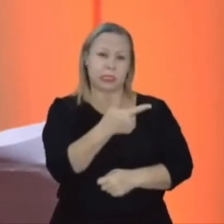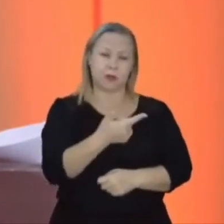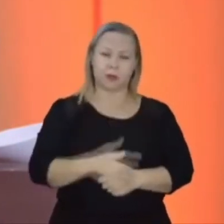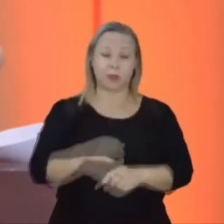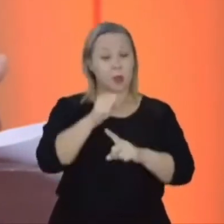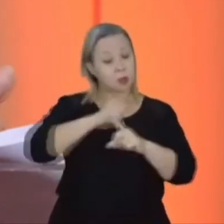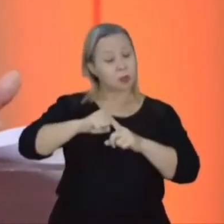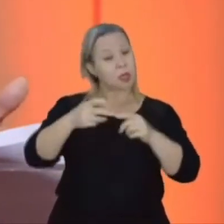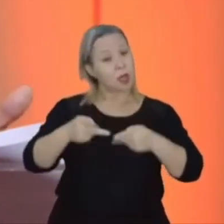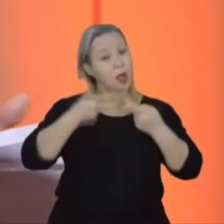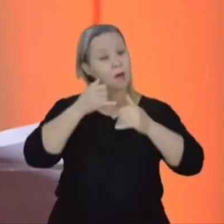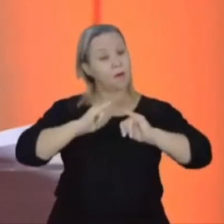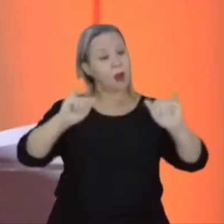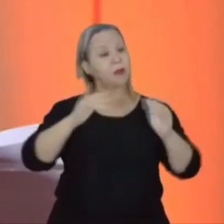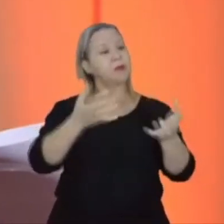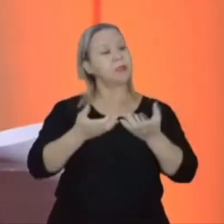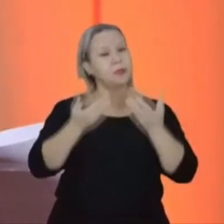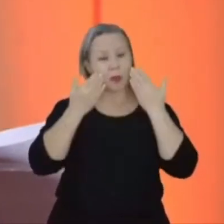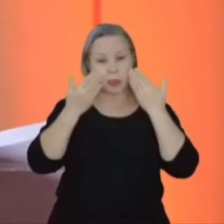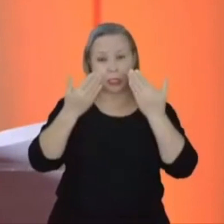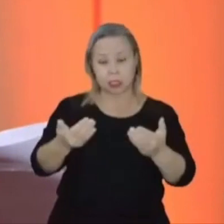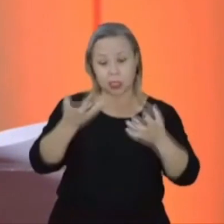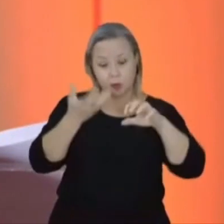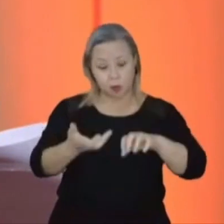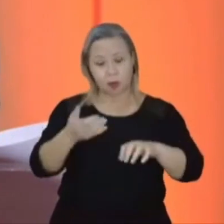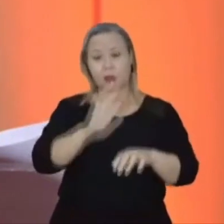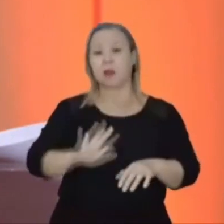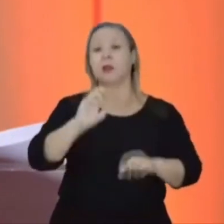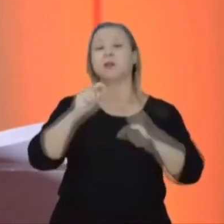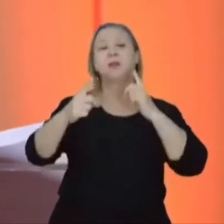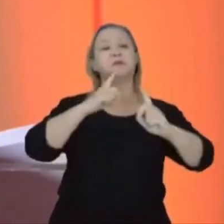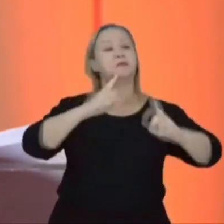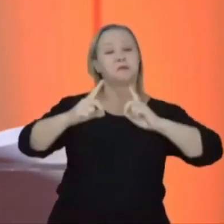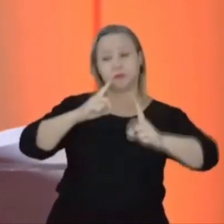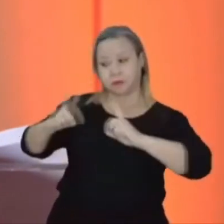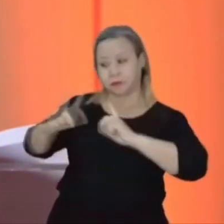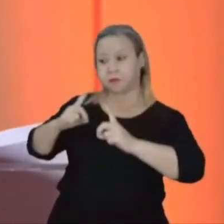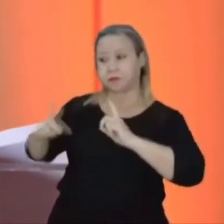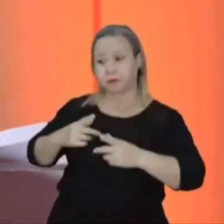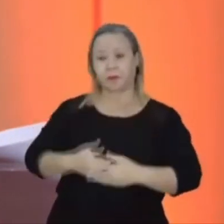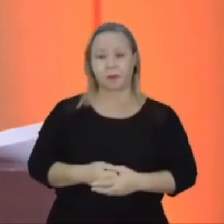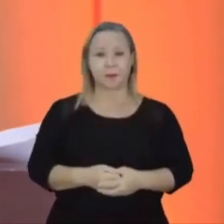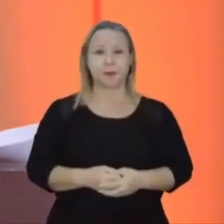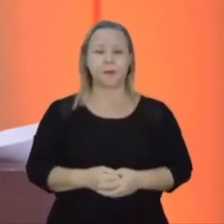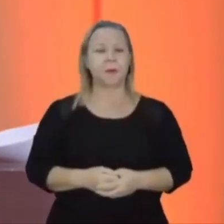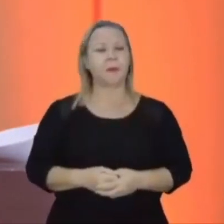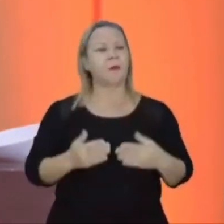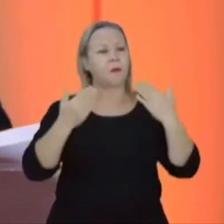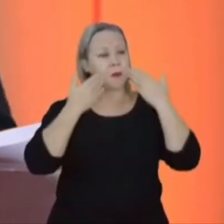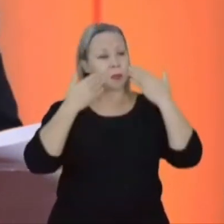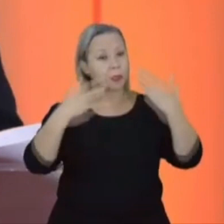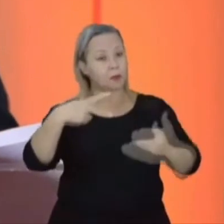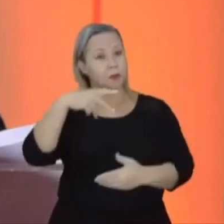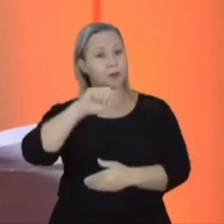queríamos apresentar no Congresso Nacional para quê? Para debate. Não foi apresentado pelo Paulo Bernardo, porque